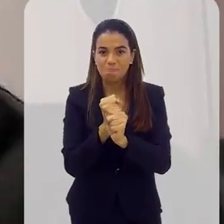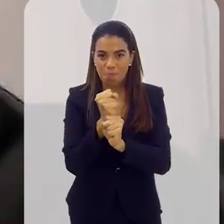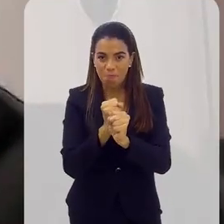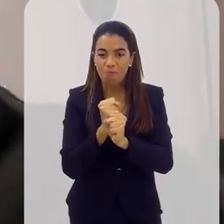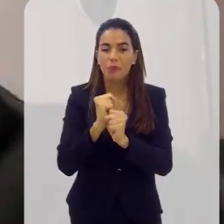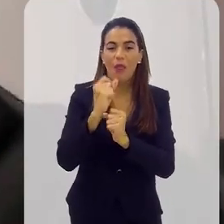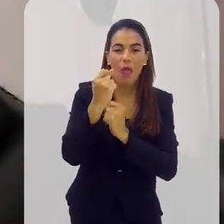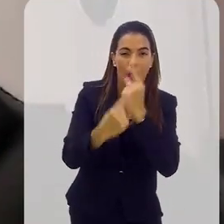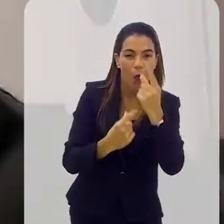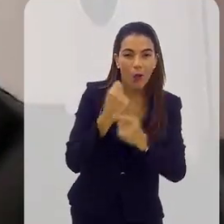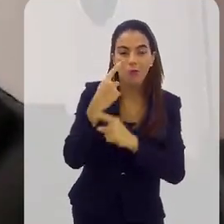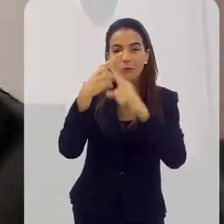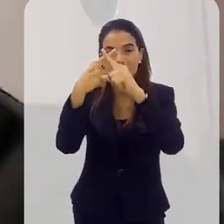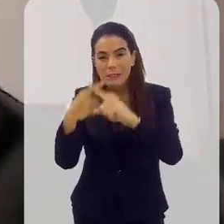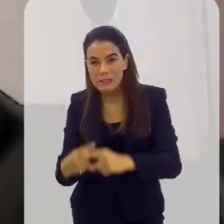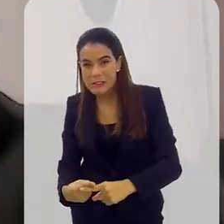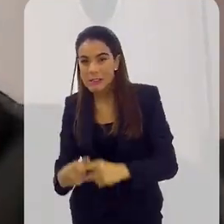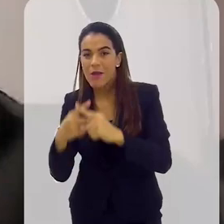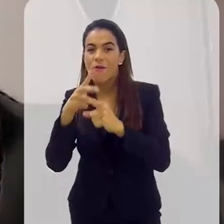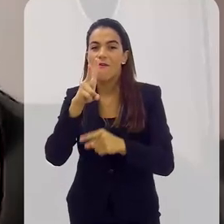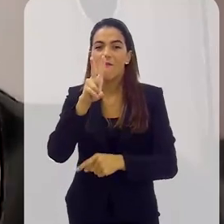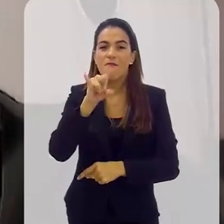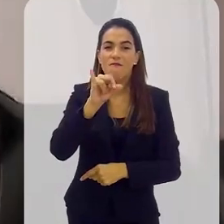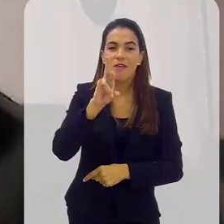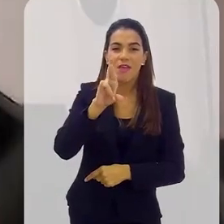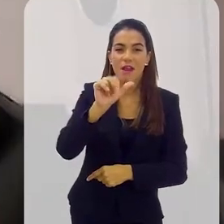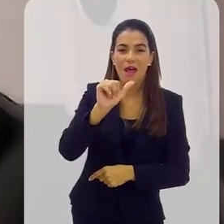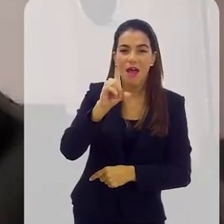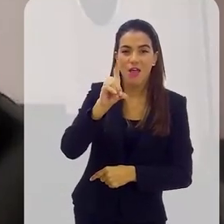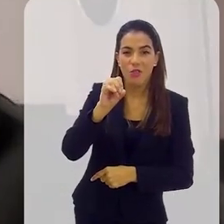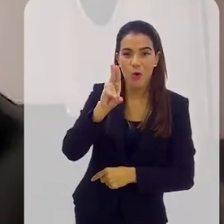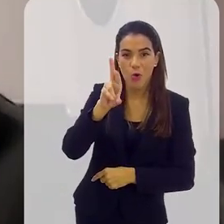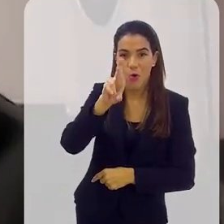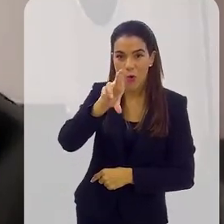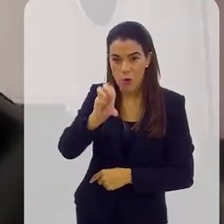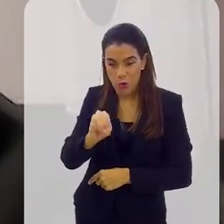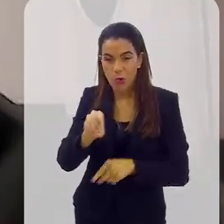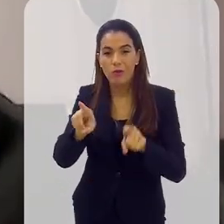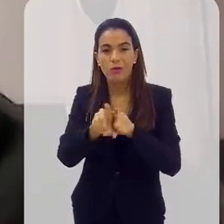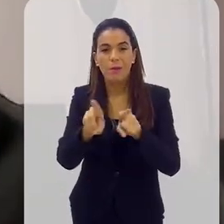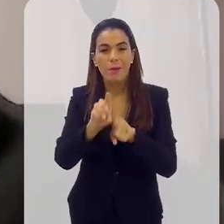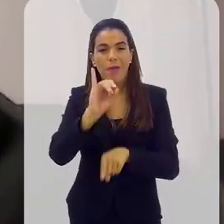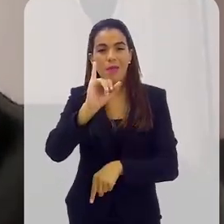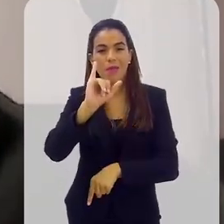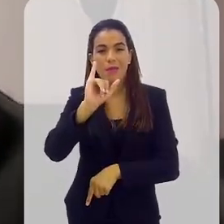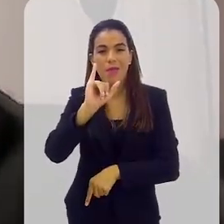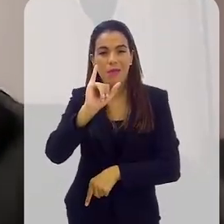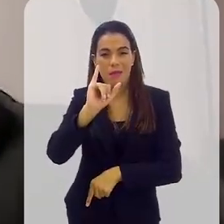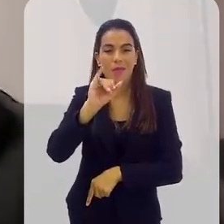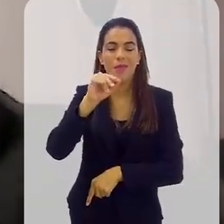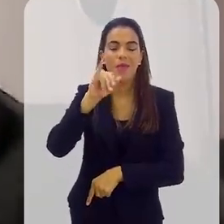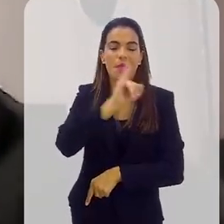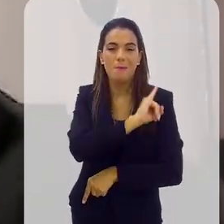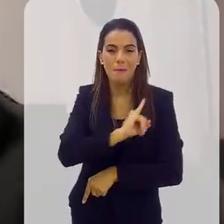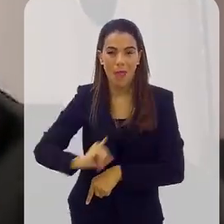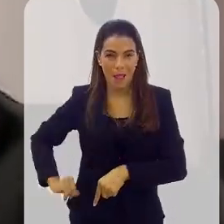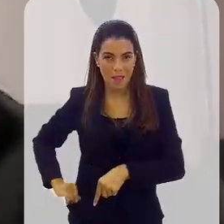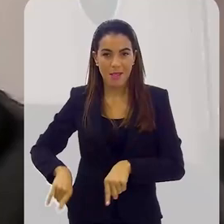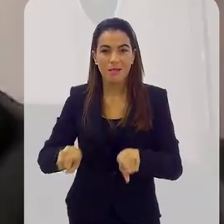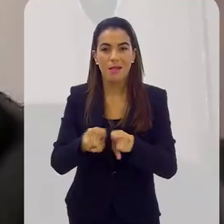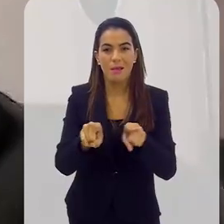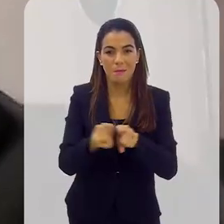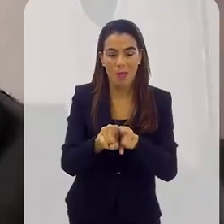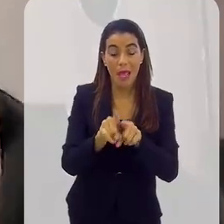9 anos, tivemos alguns campeonatos, né? A Viradouro no grupo de acesso, e tivemos também a Imperatriz, foi o campeonato